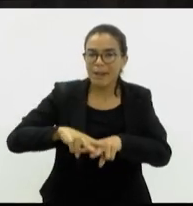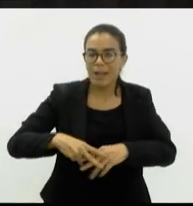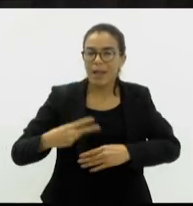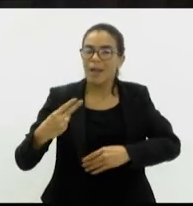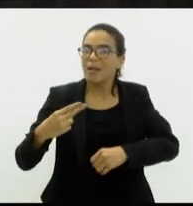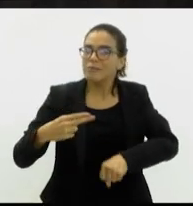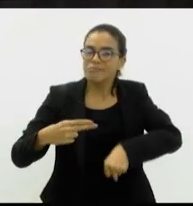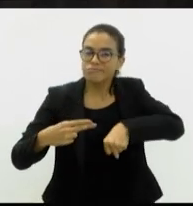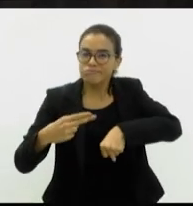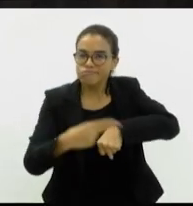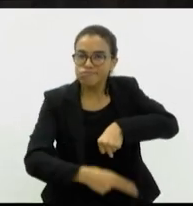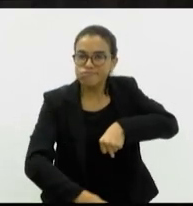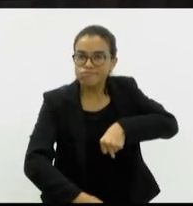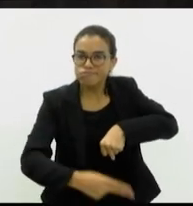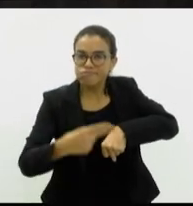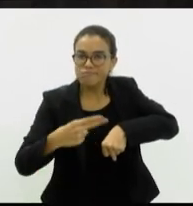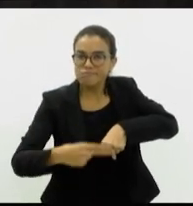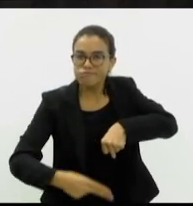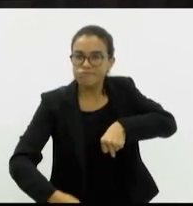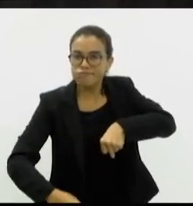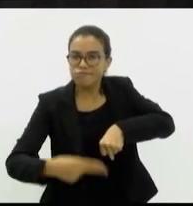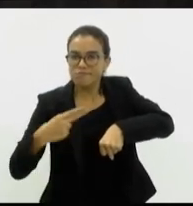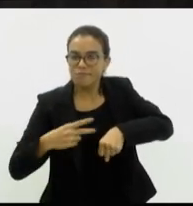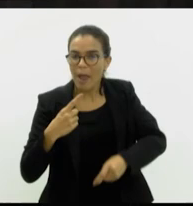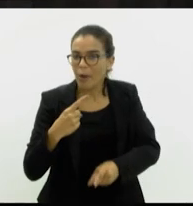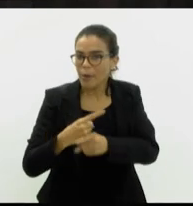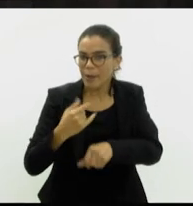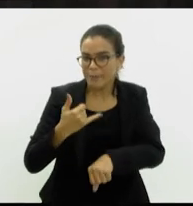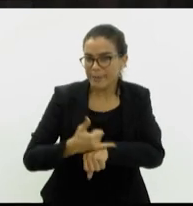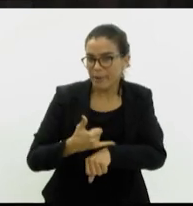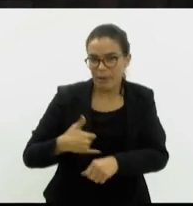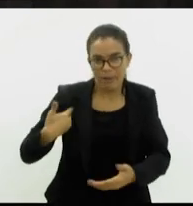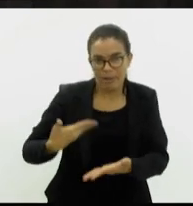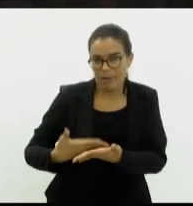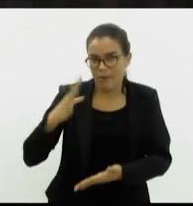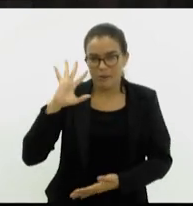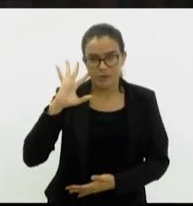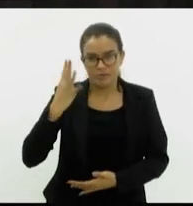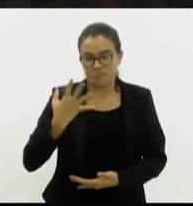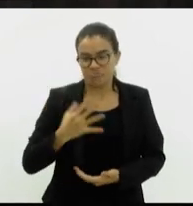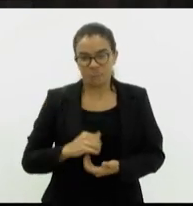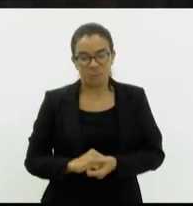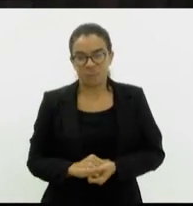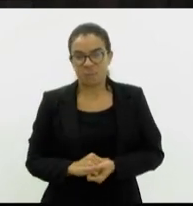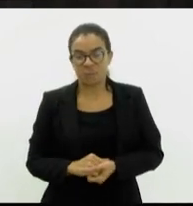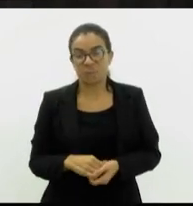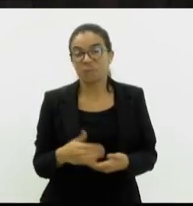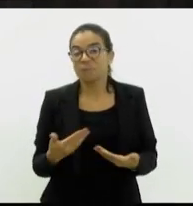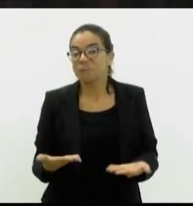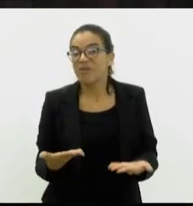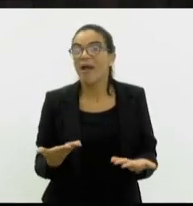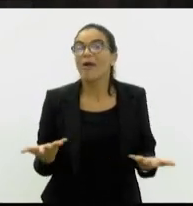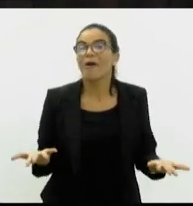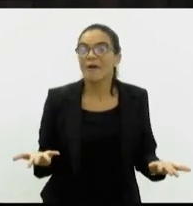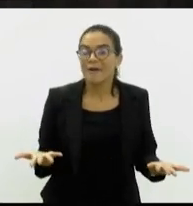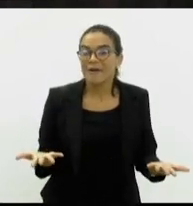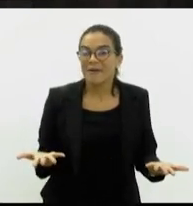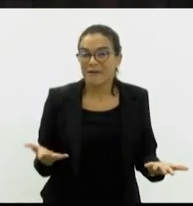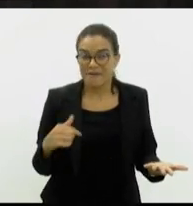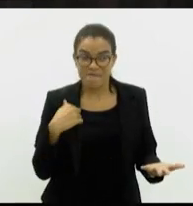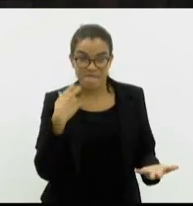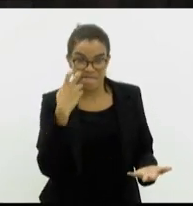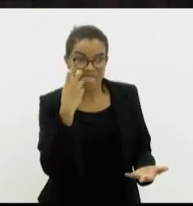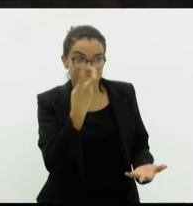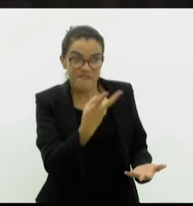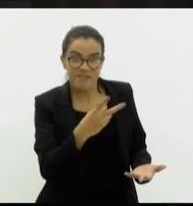bagagem até hoje não se definiu e o resultado nós